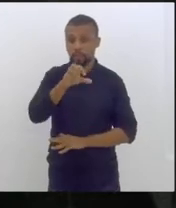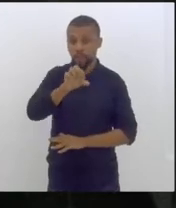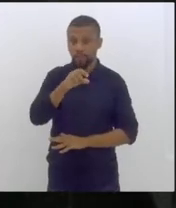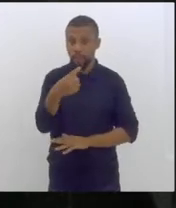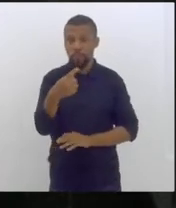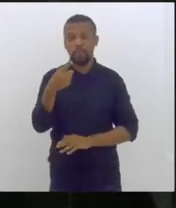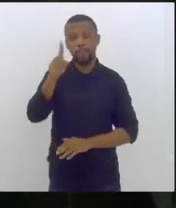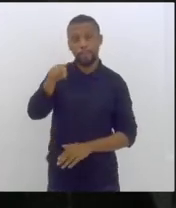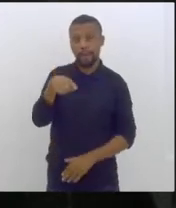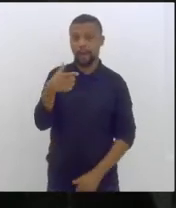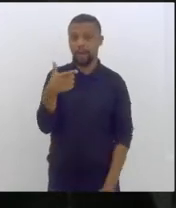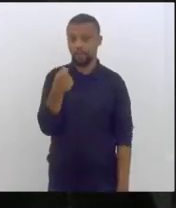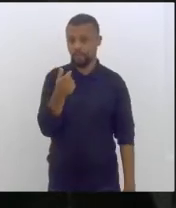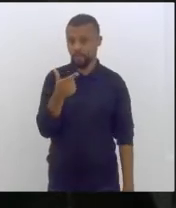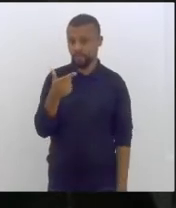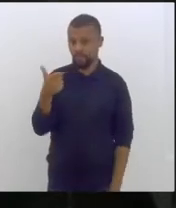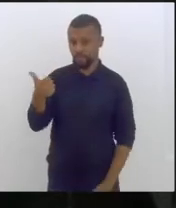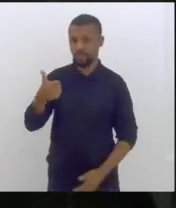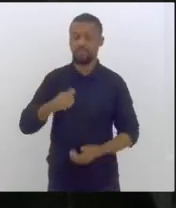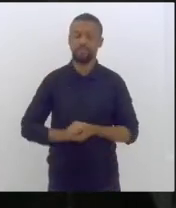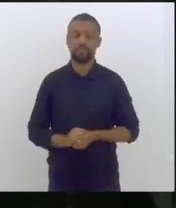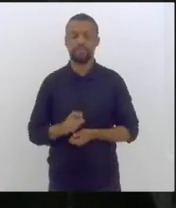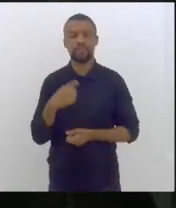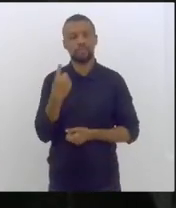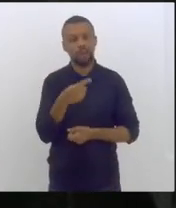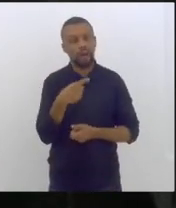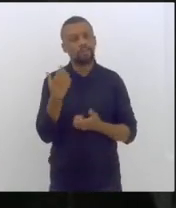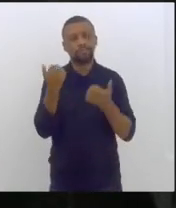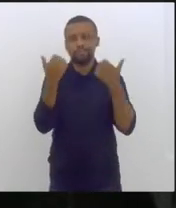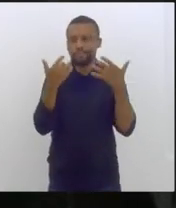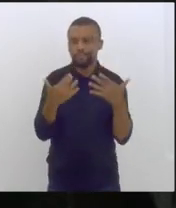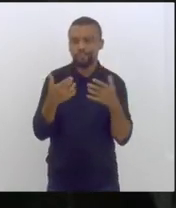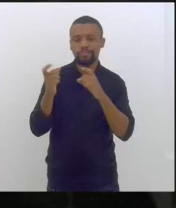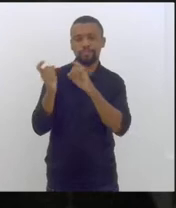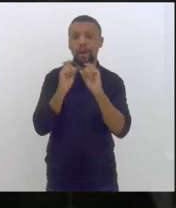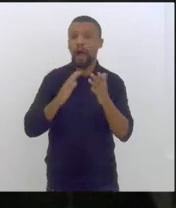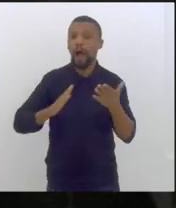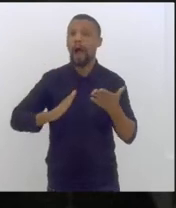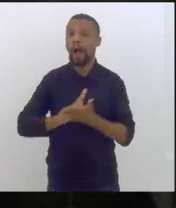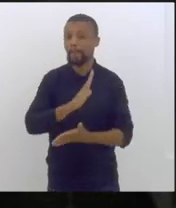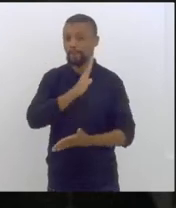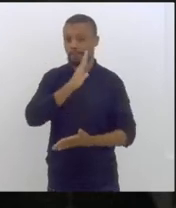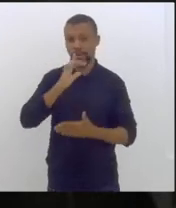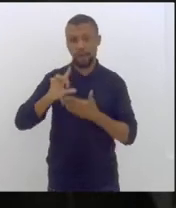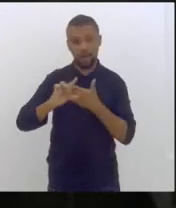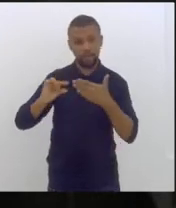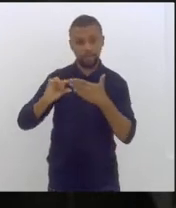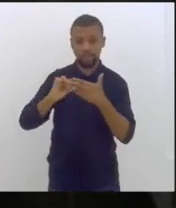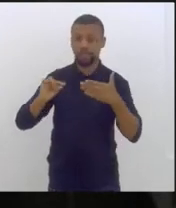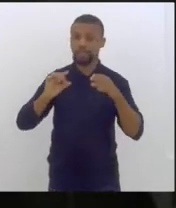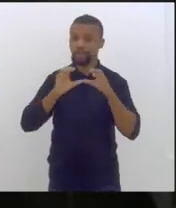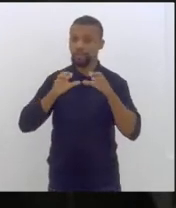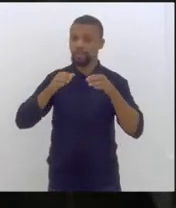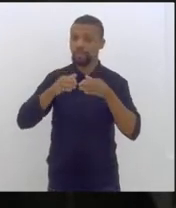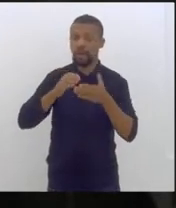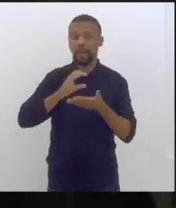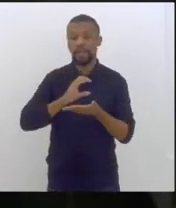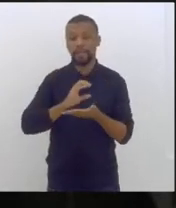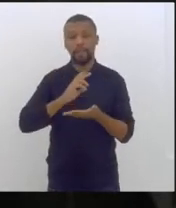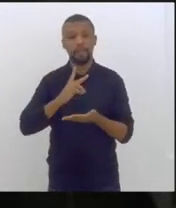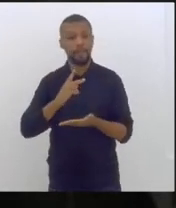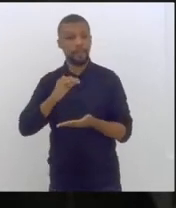2021 que acabamos de aprovar que é de autoria da comissão parlamentar